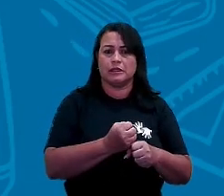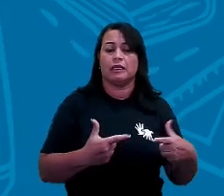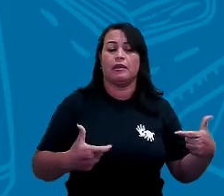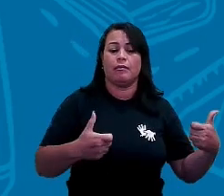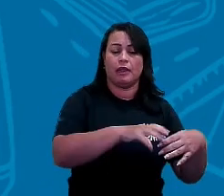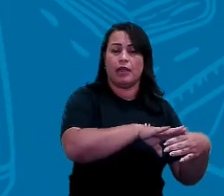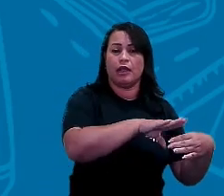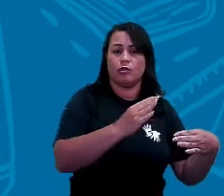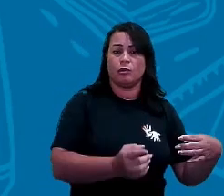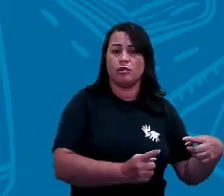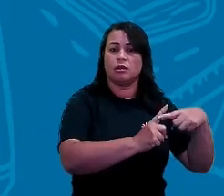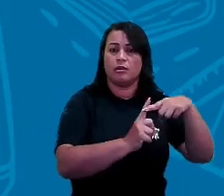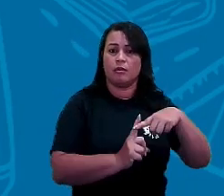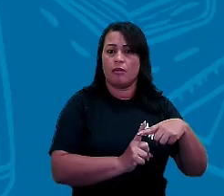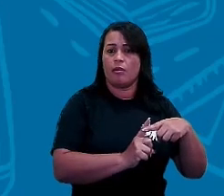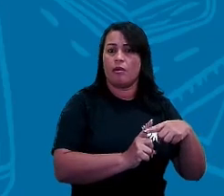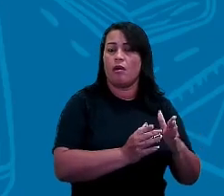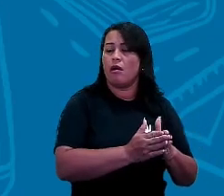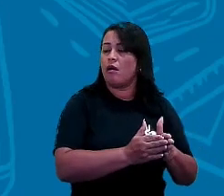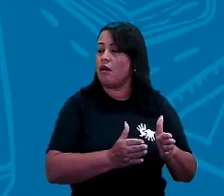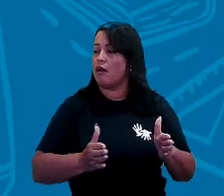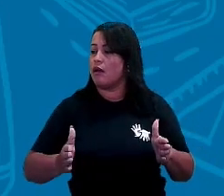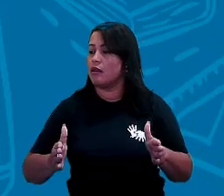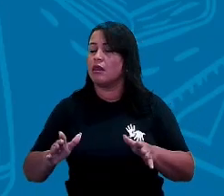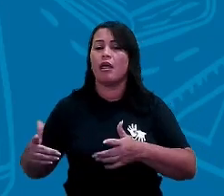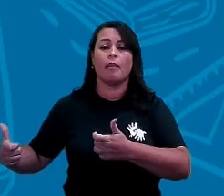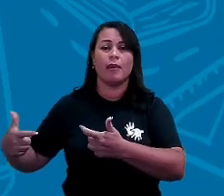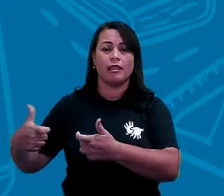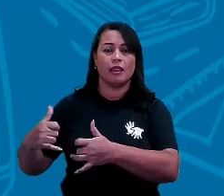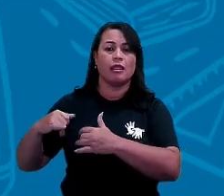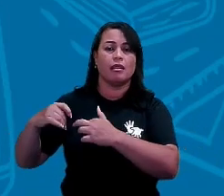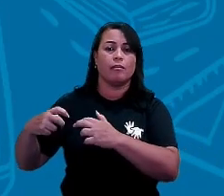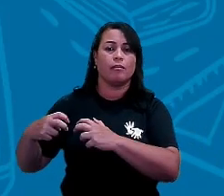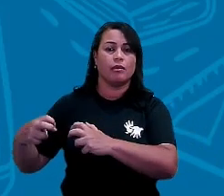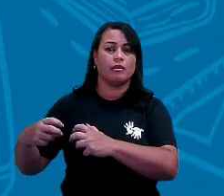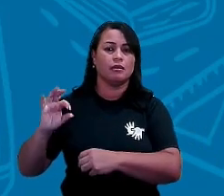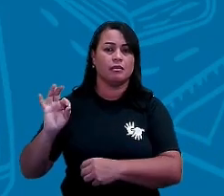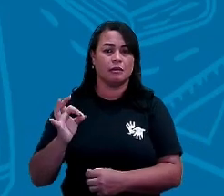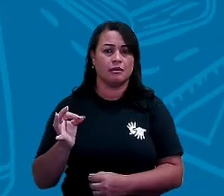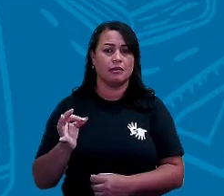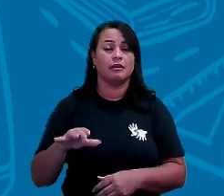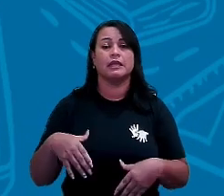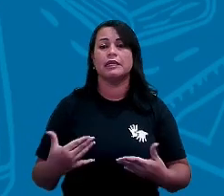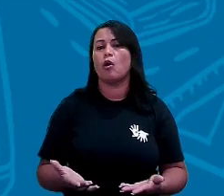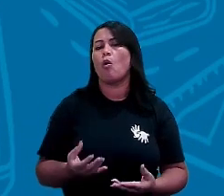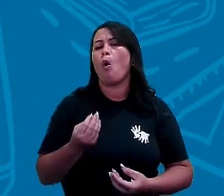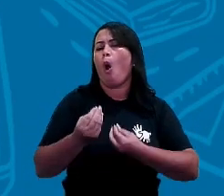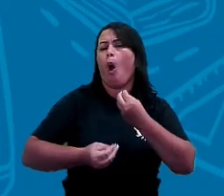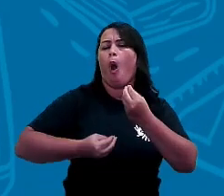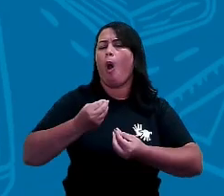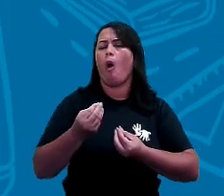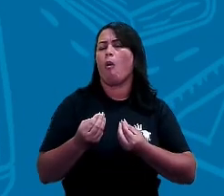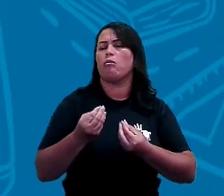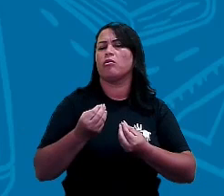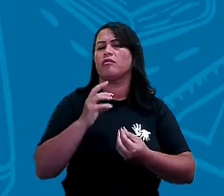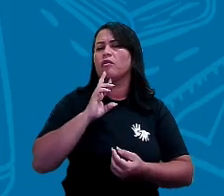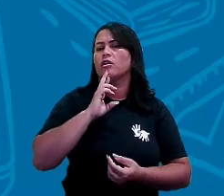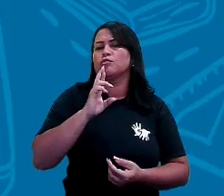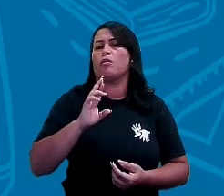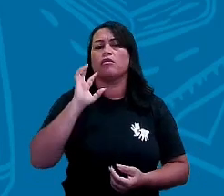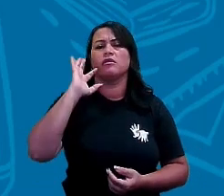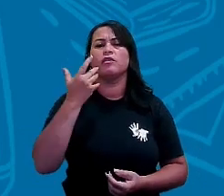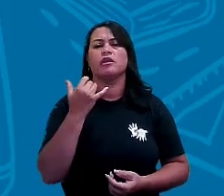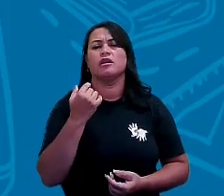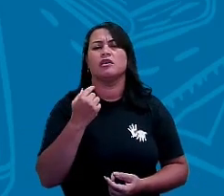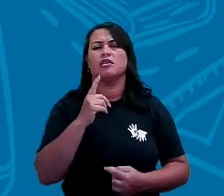das Tabocas até a Batalha do Monte Guararapes, tá certo? E aí, como é que eu faço? Será que eu vou sair